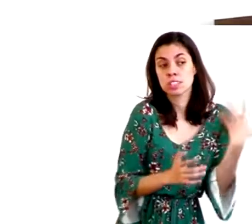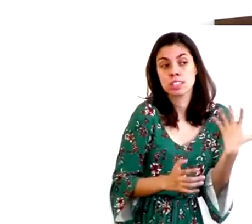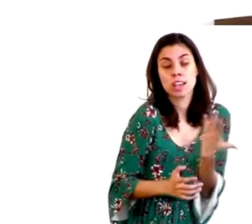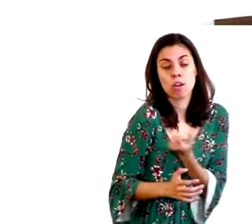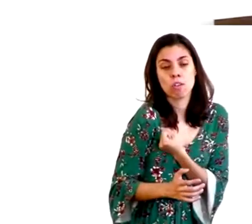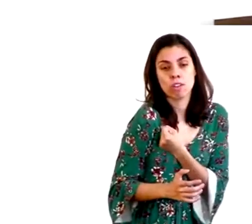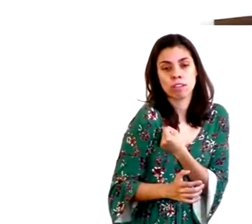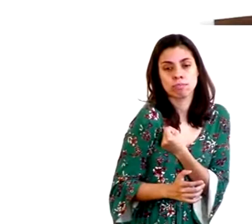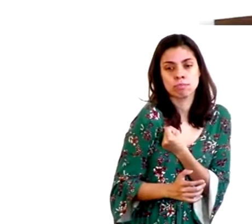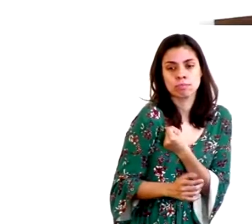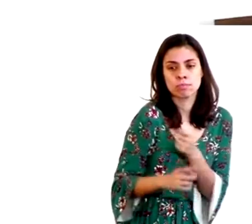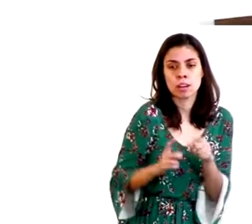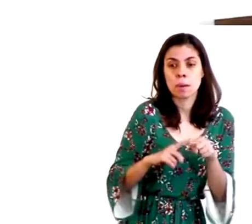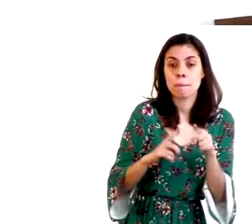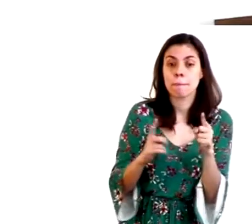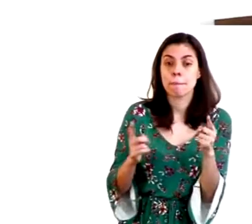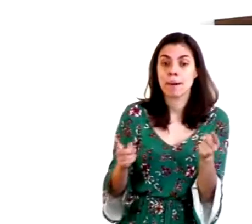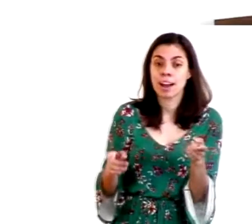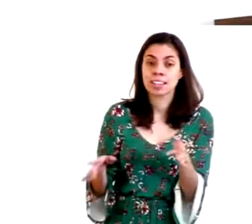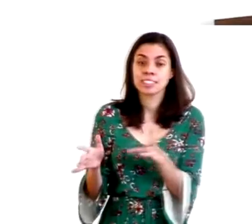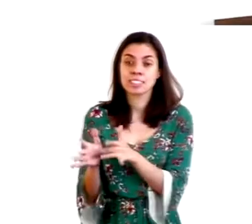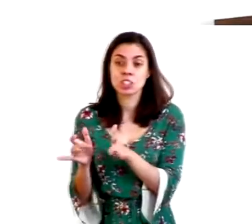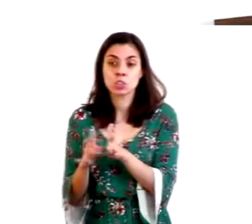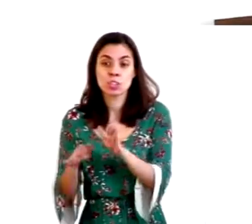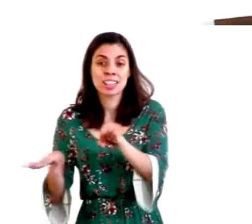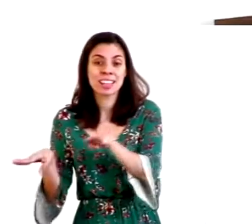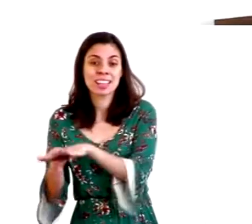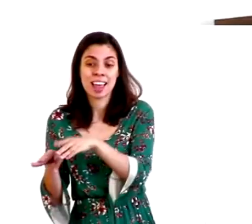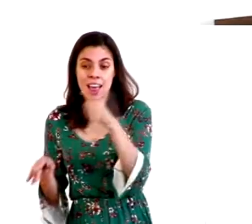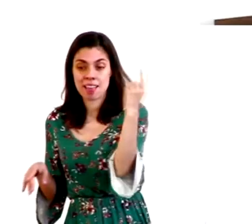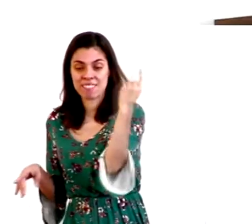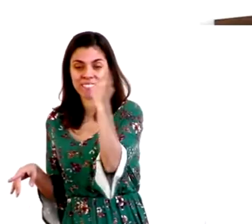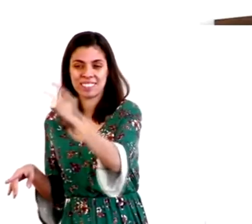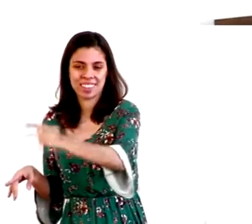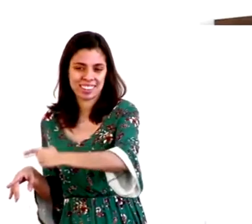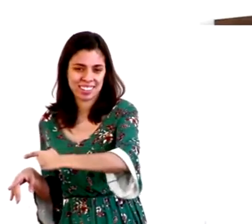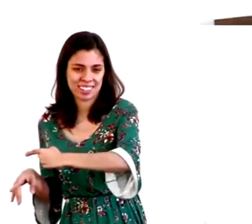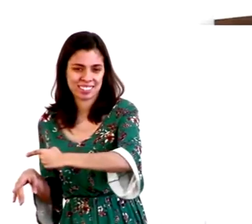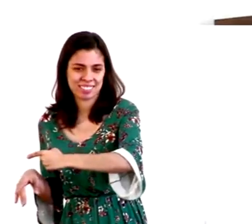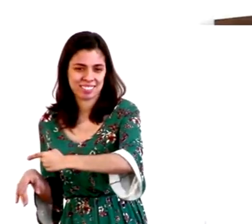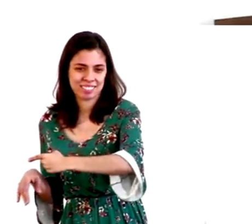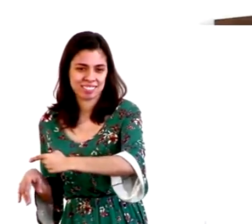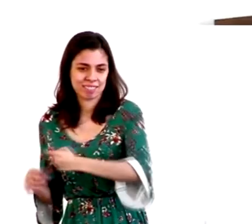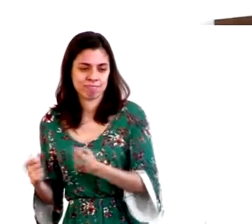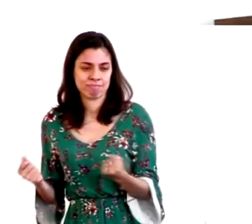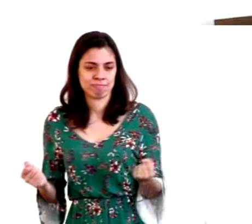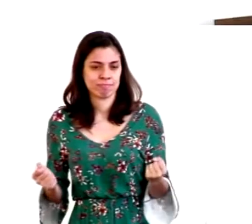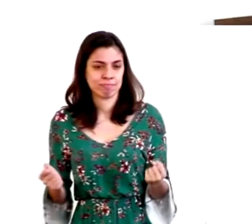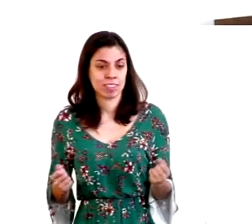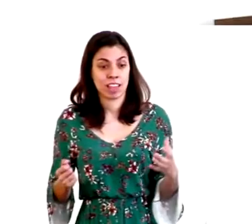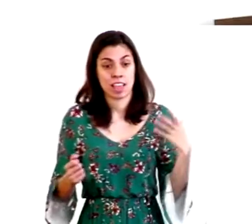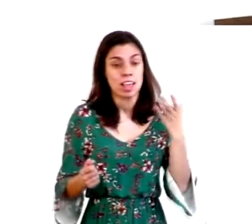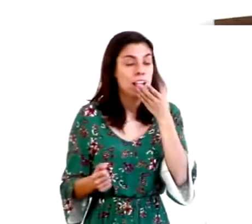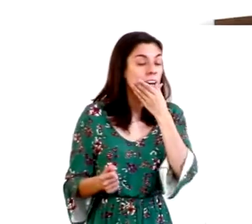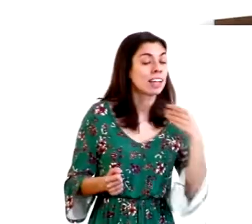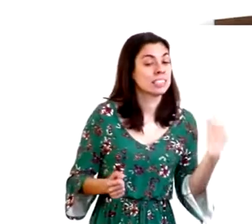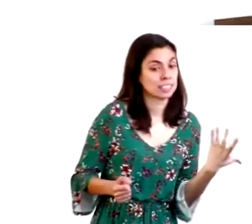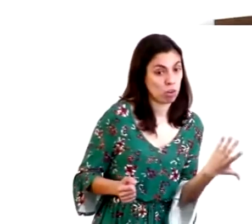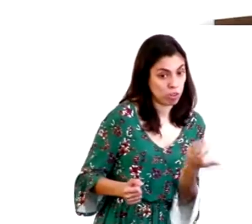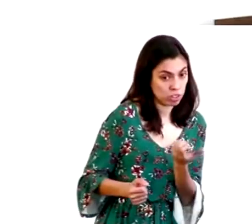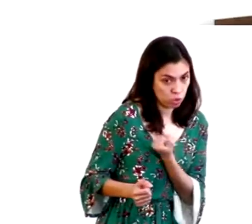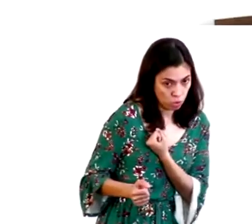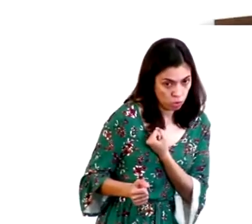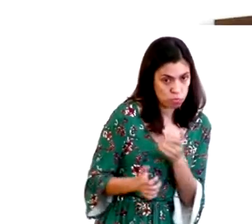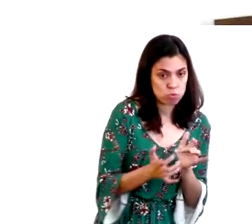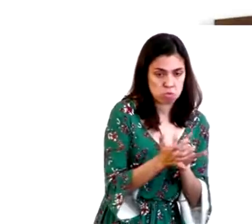Jesus, confiar em Jesus e recebermos a Jesus como Salvador e Senhor.